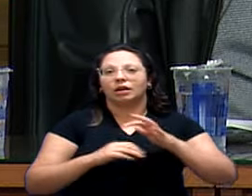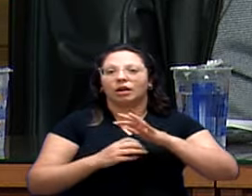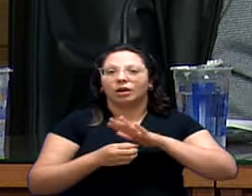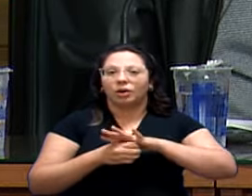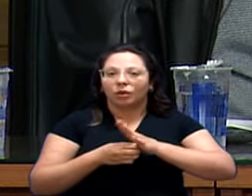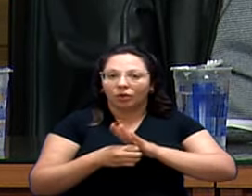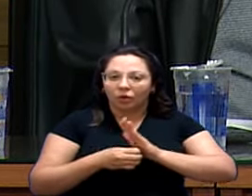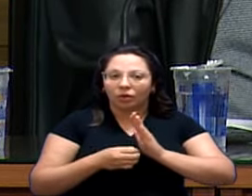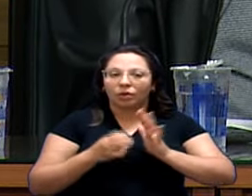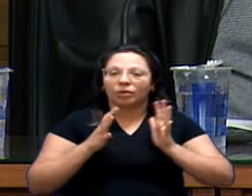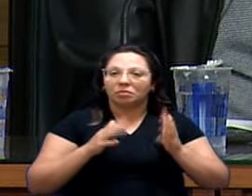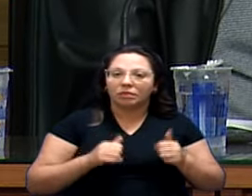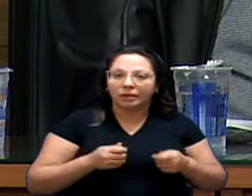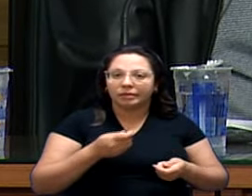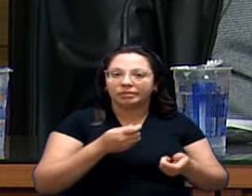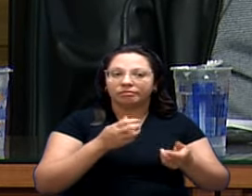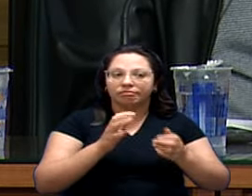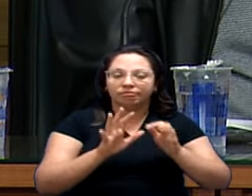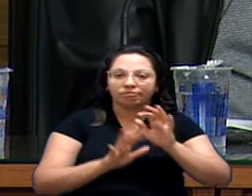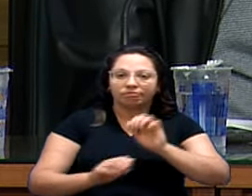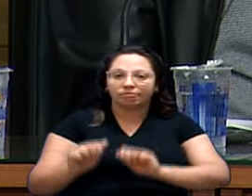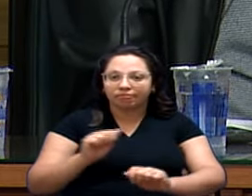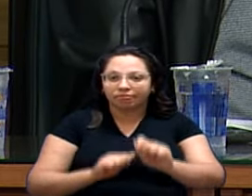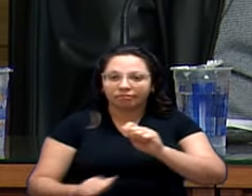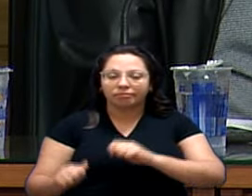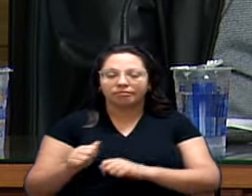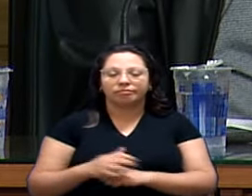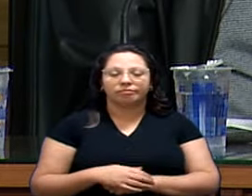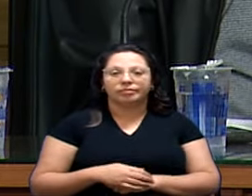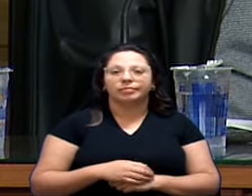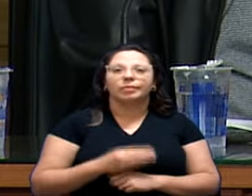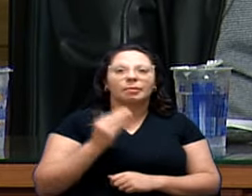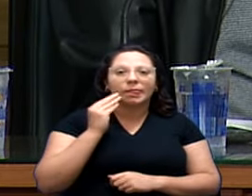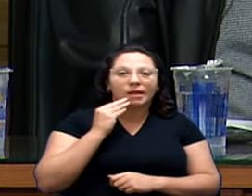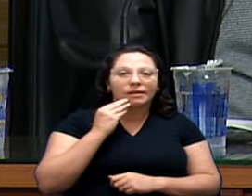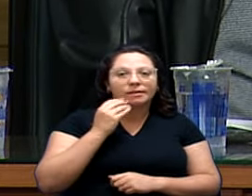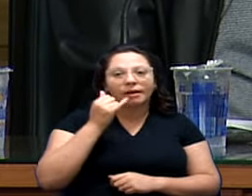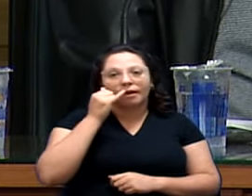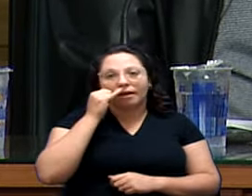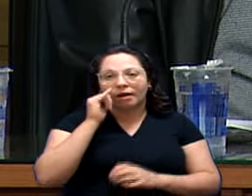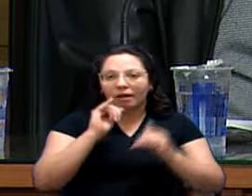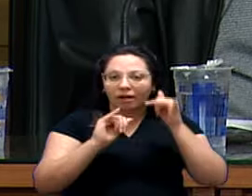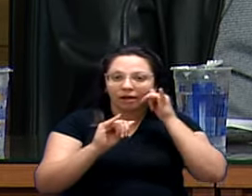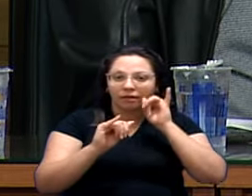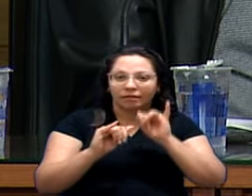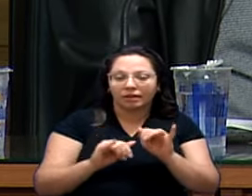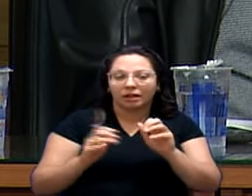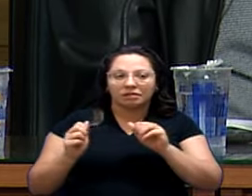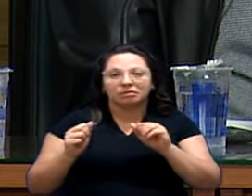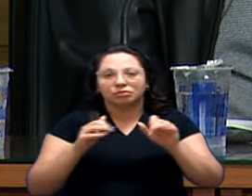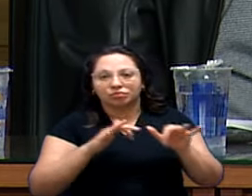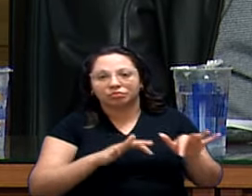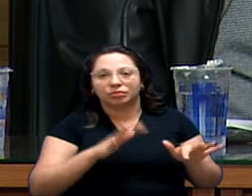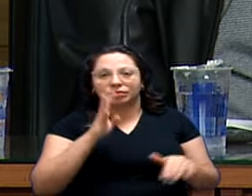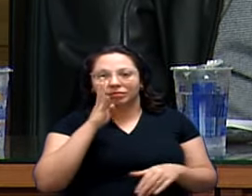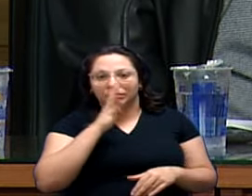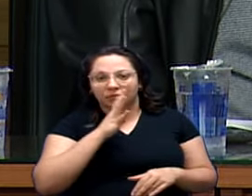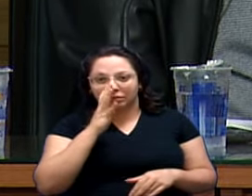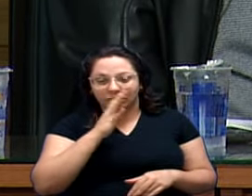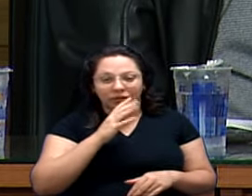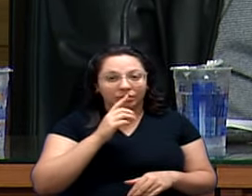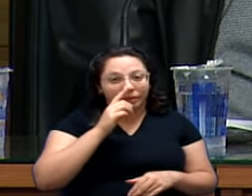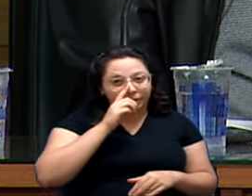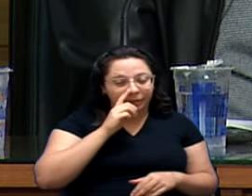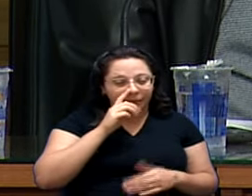inundação e vão prevenir né A ideia é prevenir é tentar prevenir para que não aconteça essa invasão irregular e depois